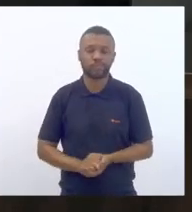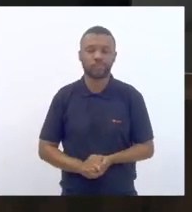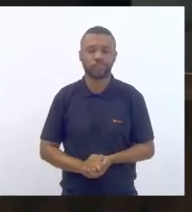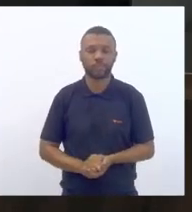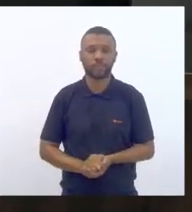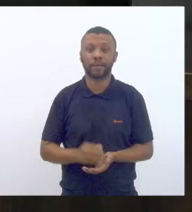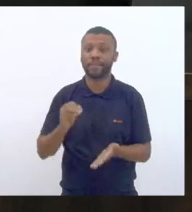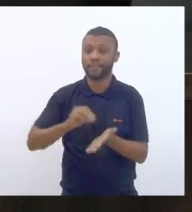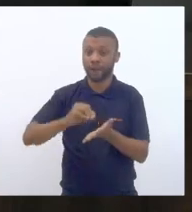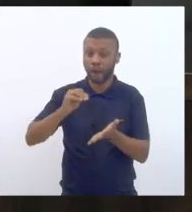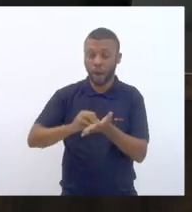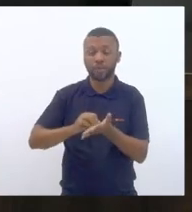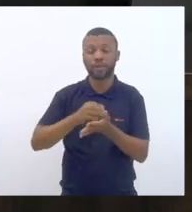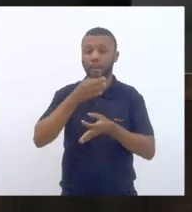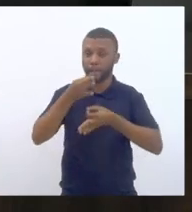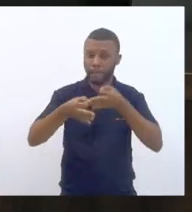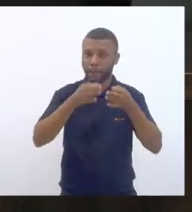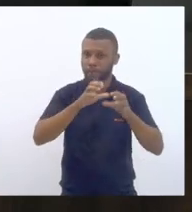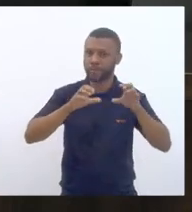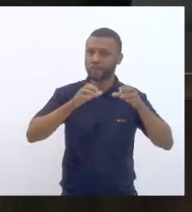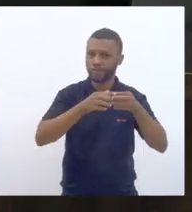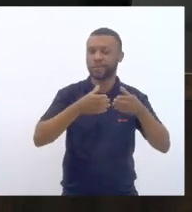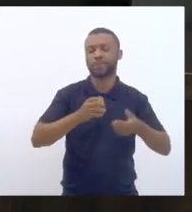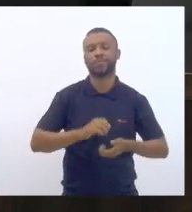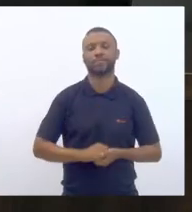parecer da Comissão de Emendas Condicionais e Vetos.